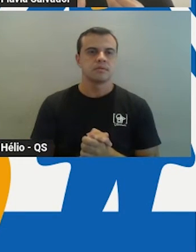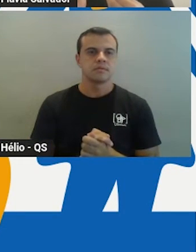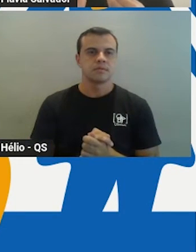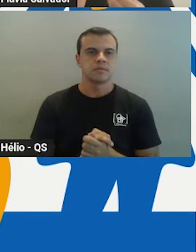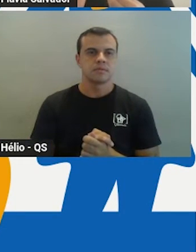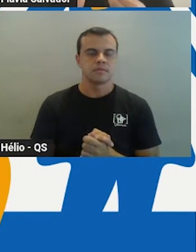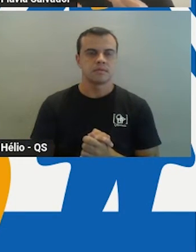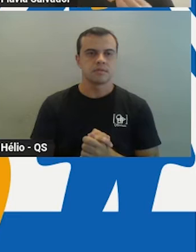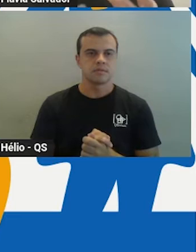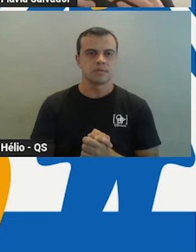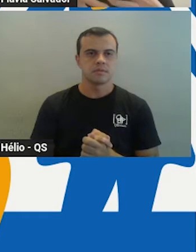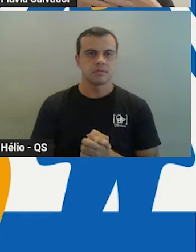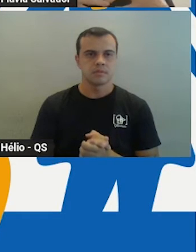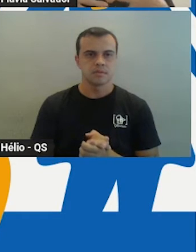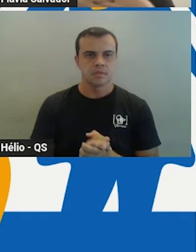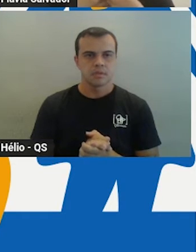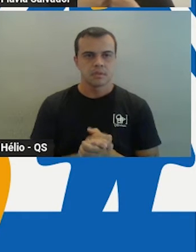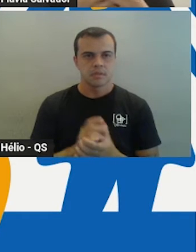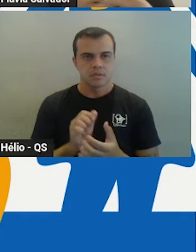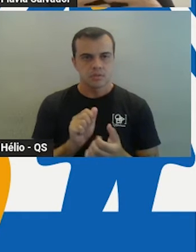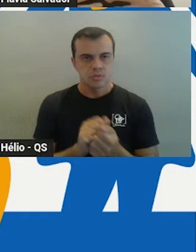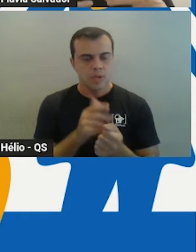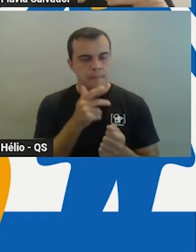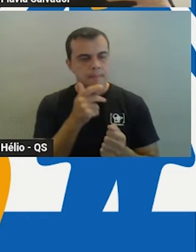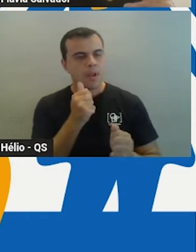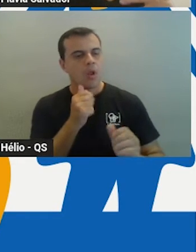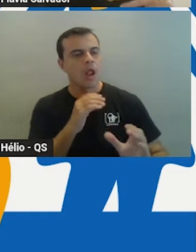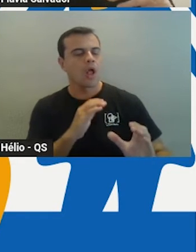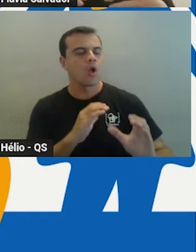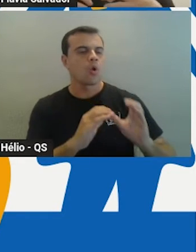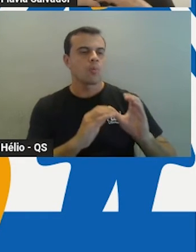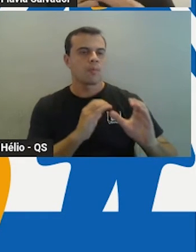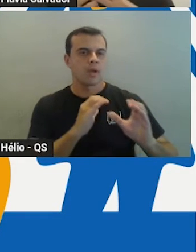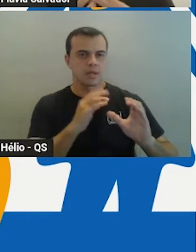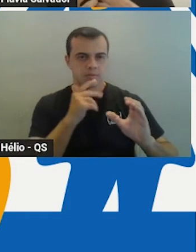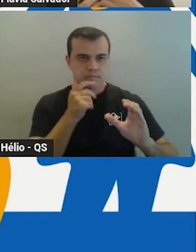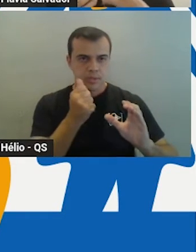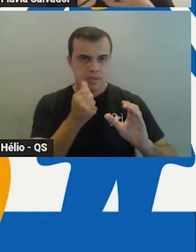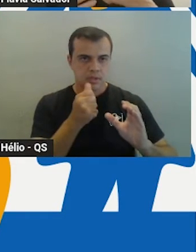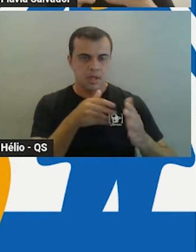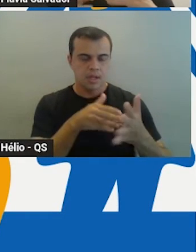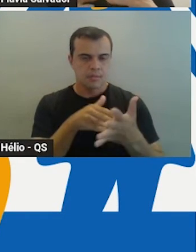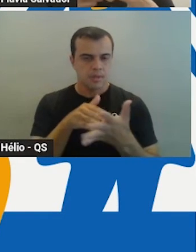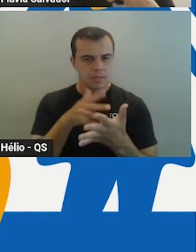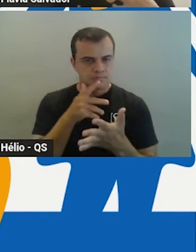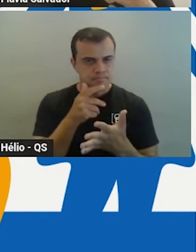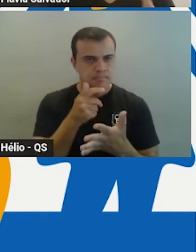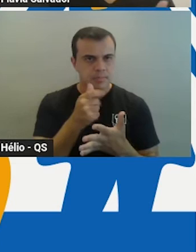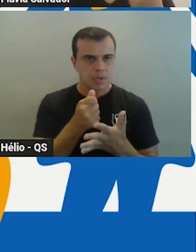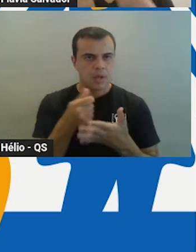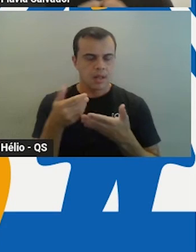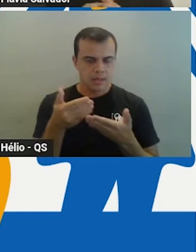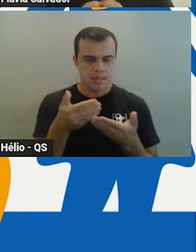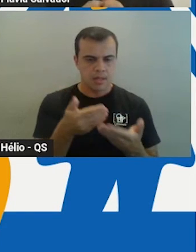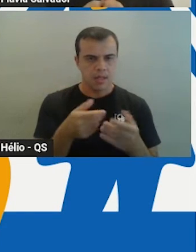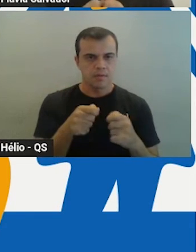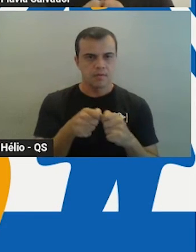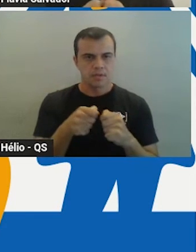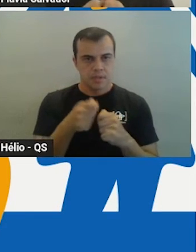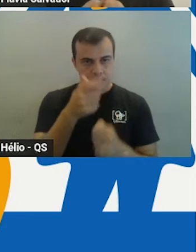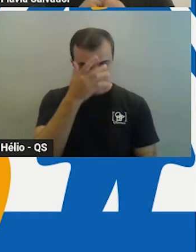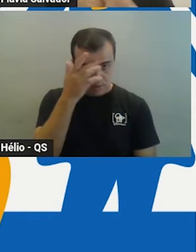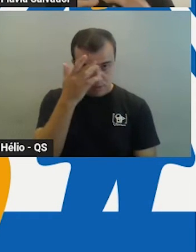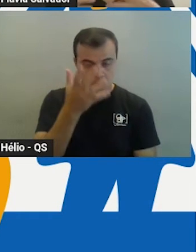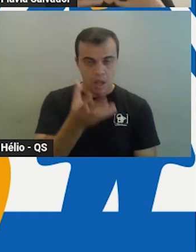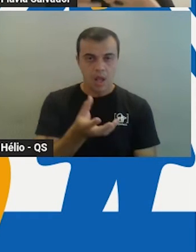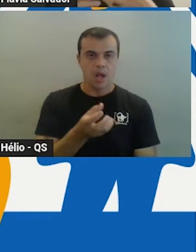em estreitar essa comunicação, estreitar as limitações, atender e fazer a pessoa ser